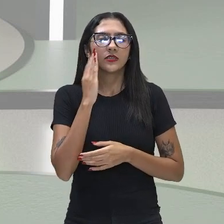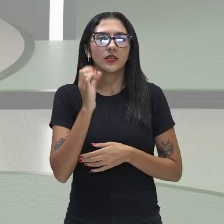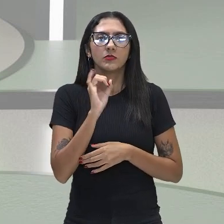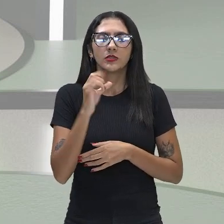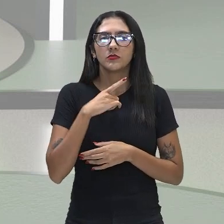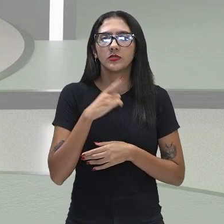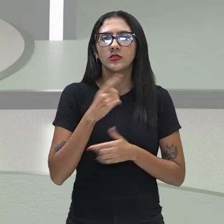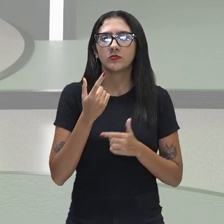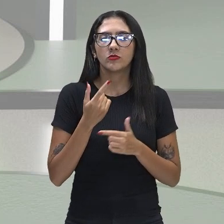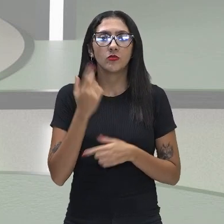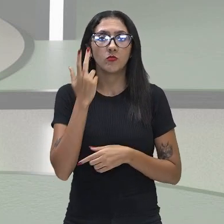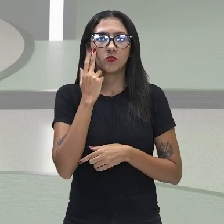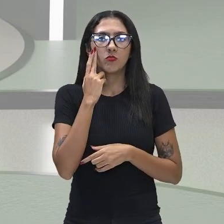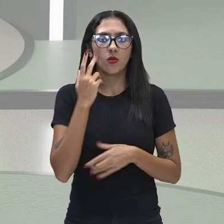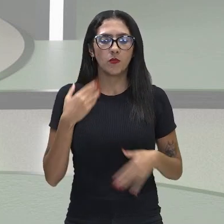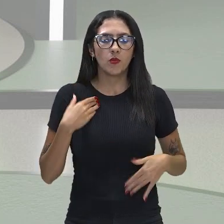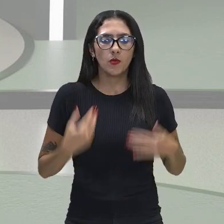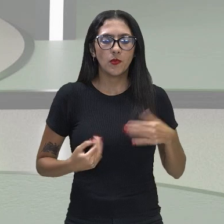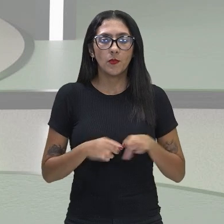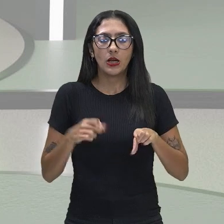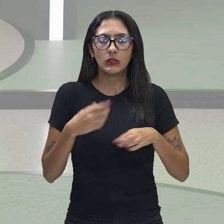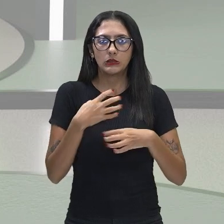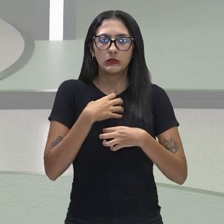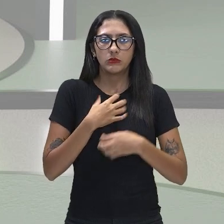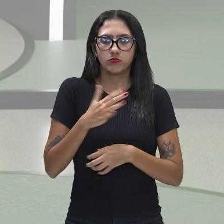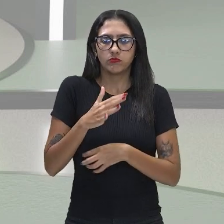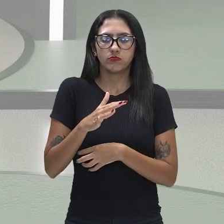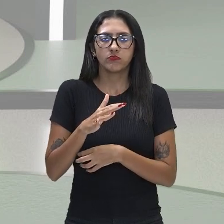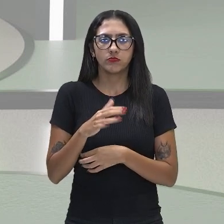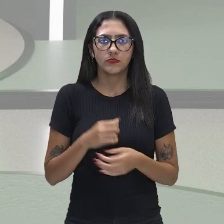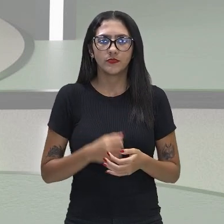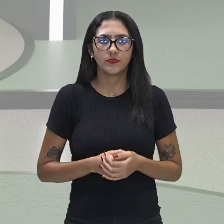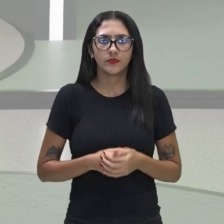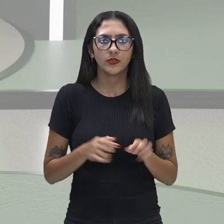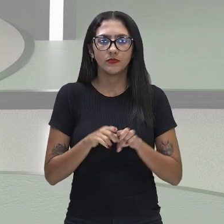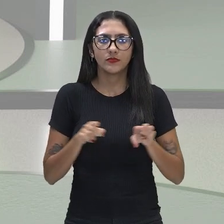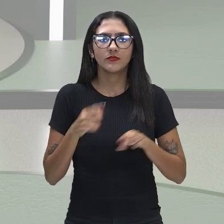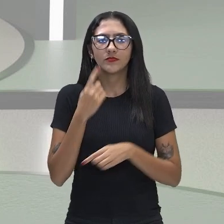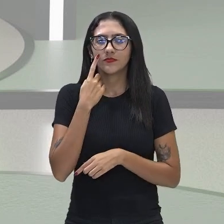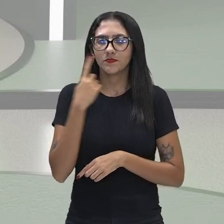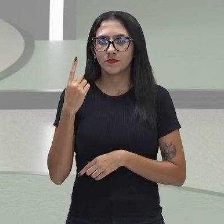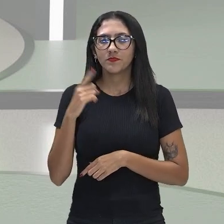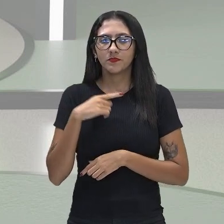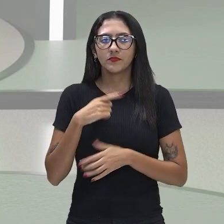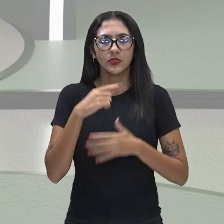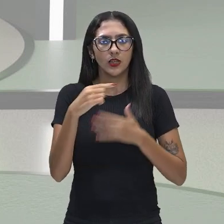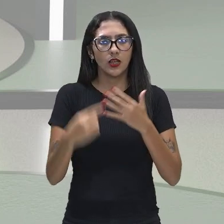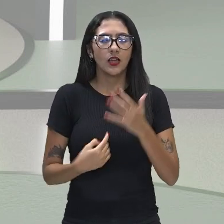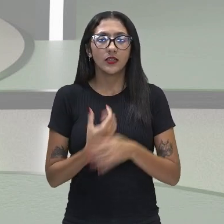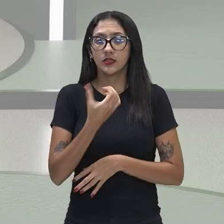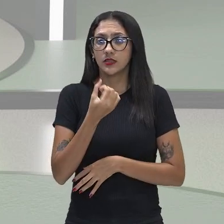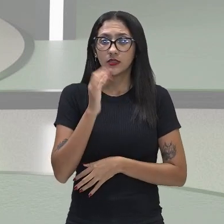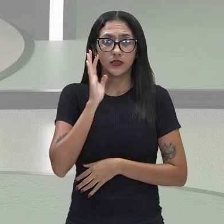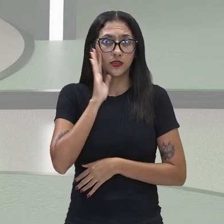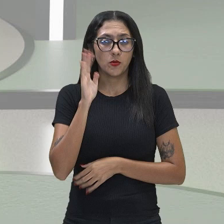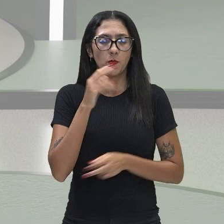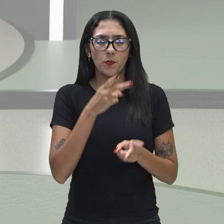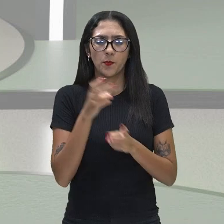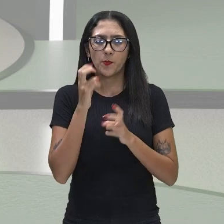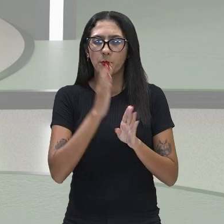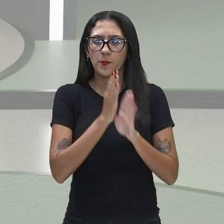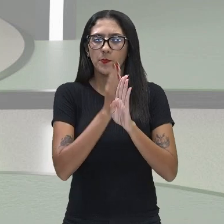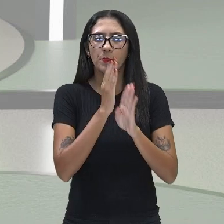repouso. Aqui nós temos os 6 principais sinais da doença de Parkinson, que é